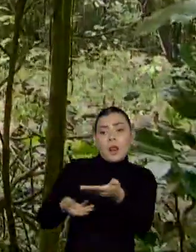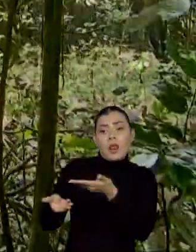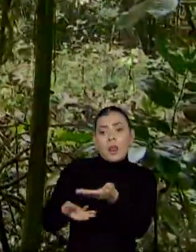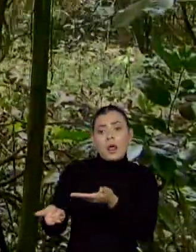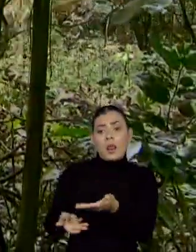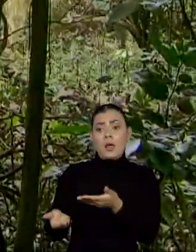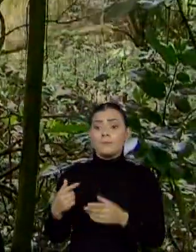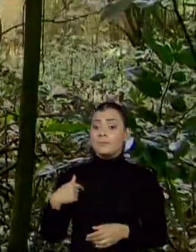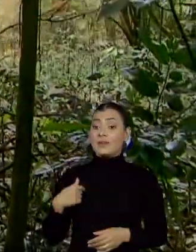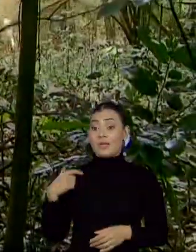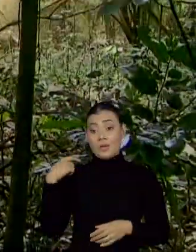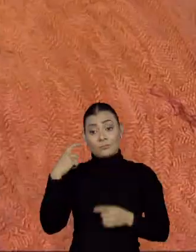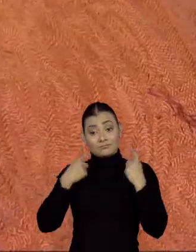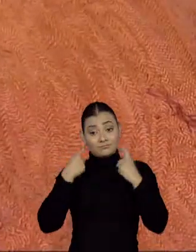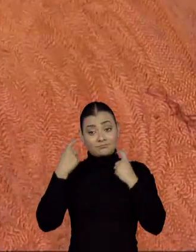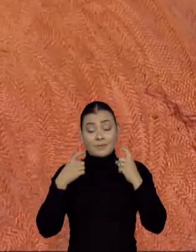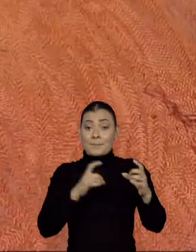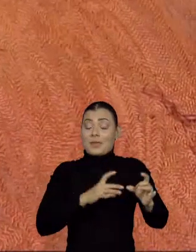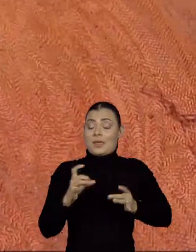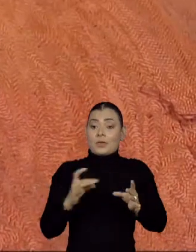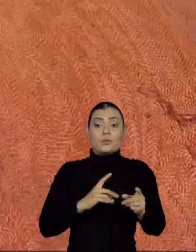tinha muito receio, Cláudia, que